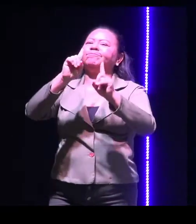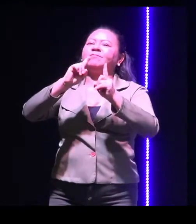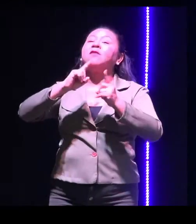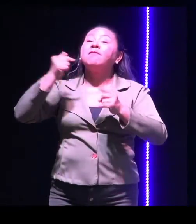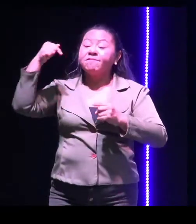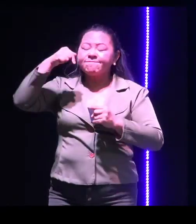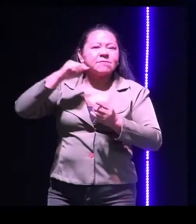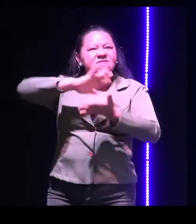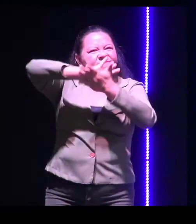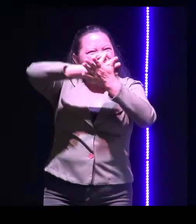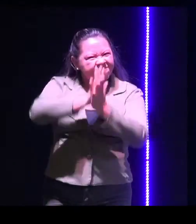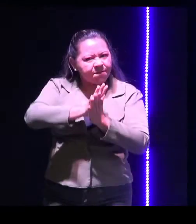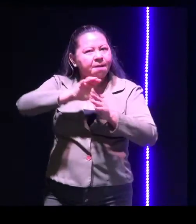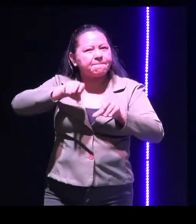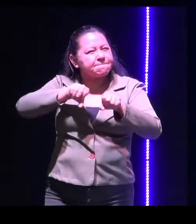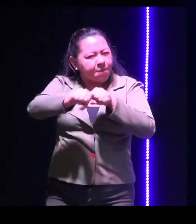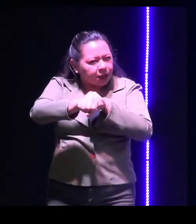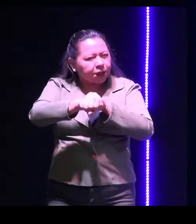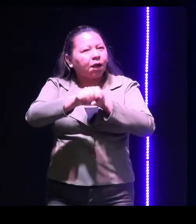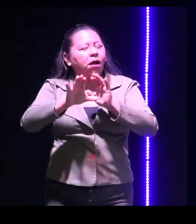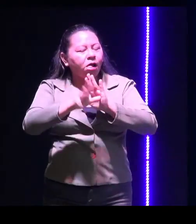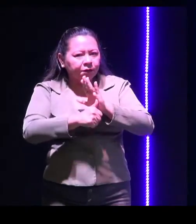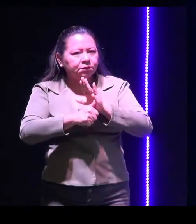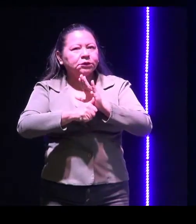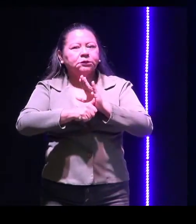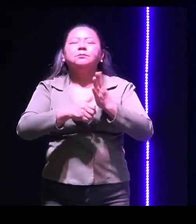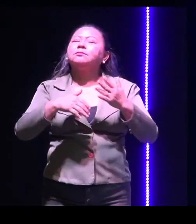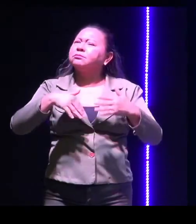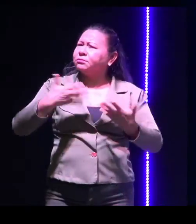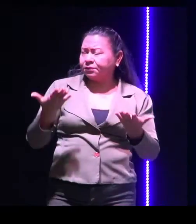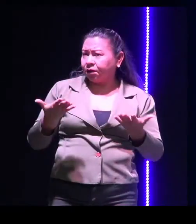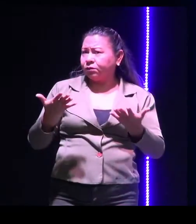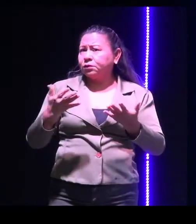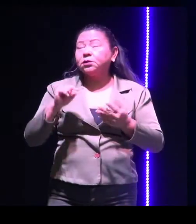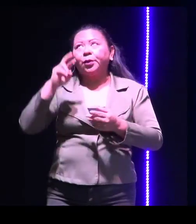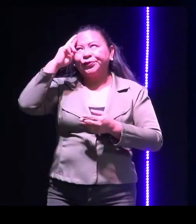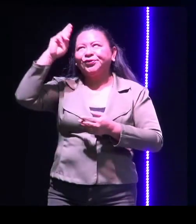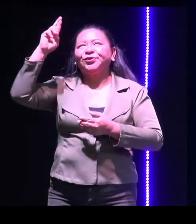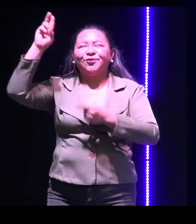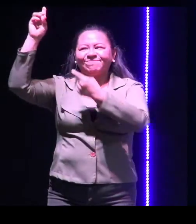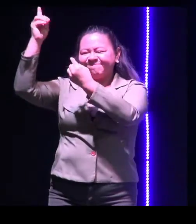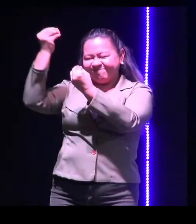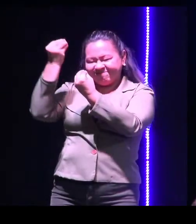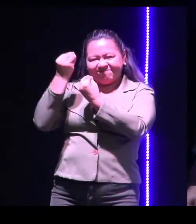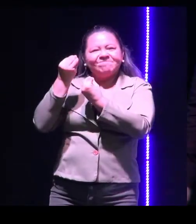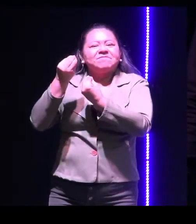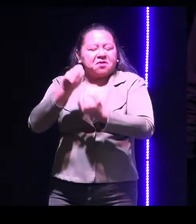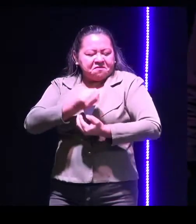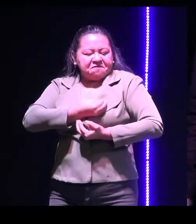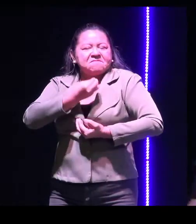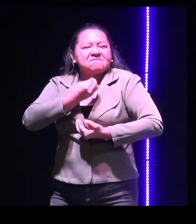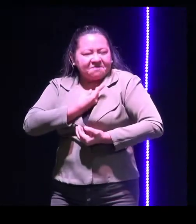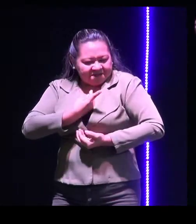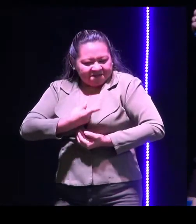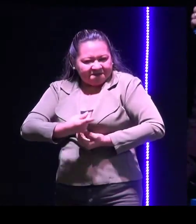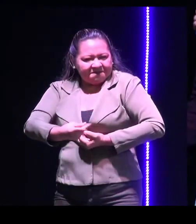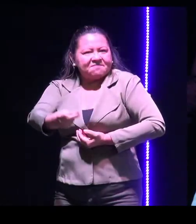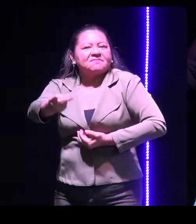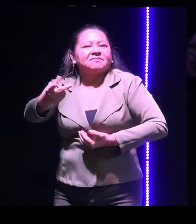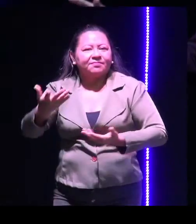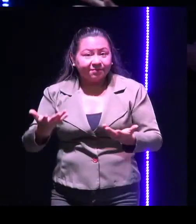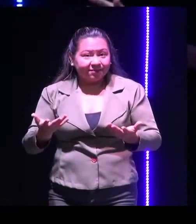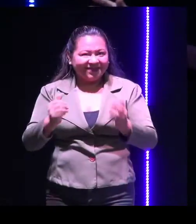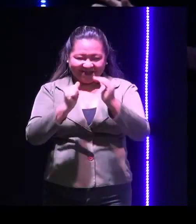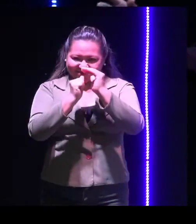para matar, roubar e destruir. Mas o Senhor veio para nos dar uma vida e vida em